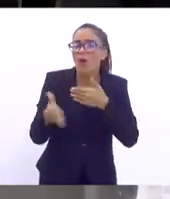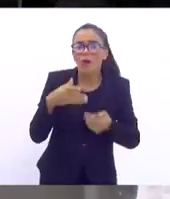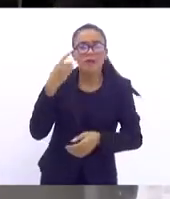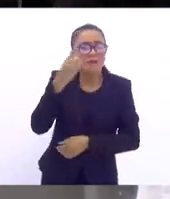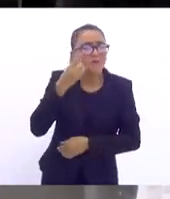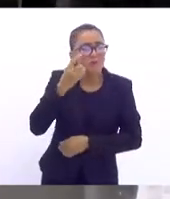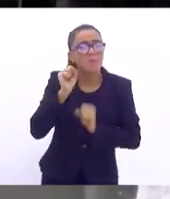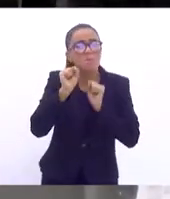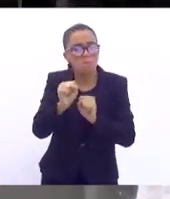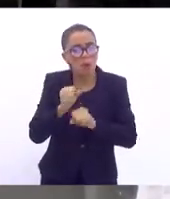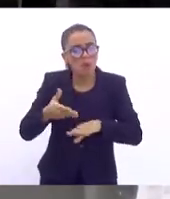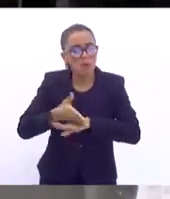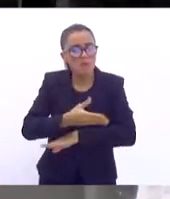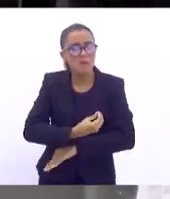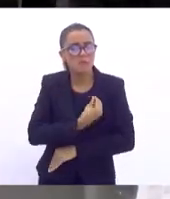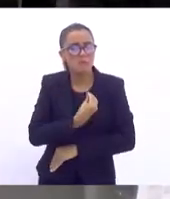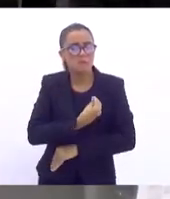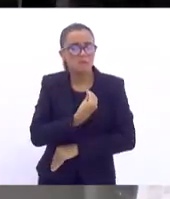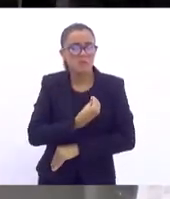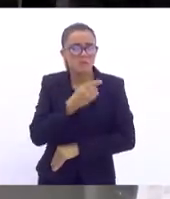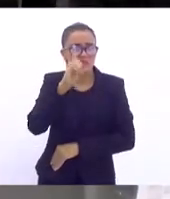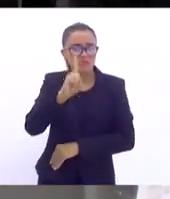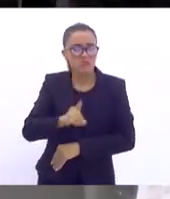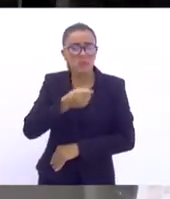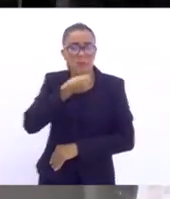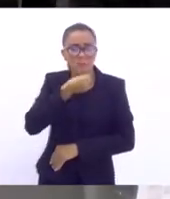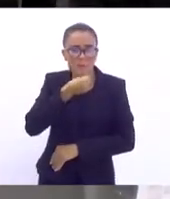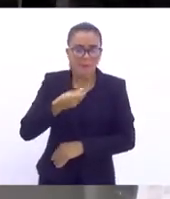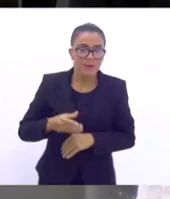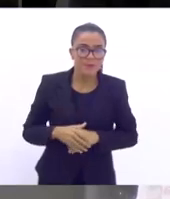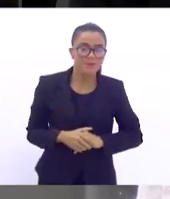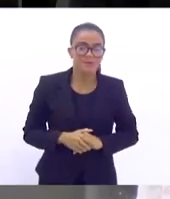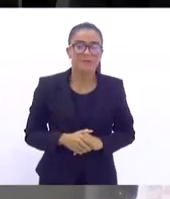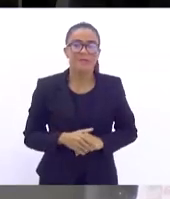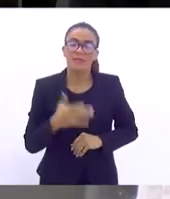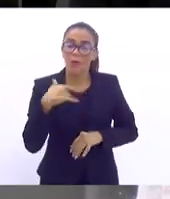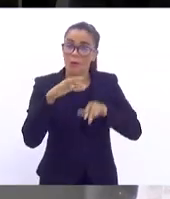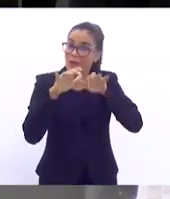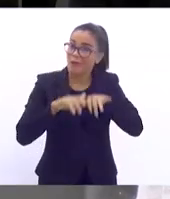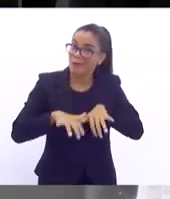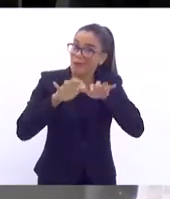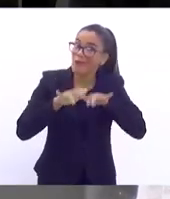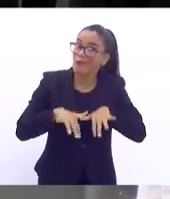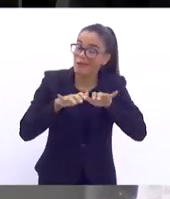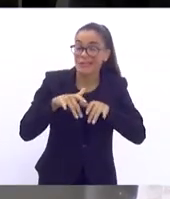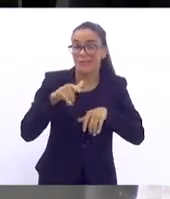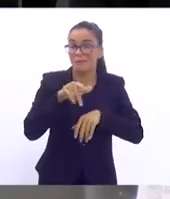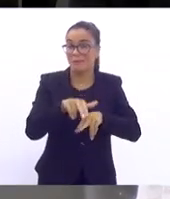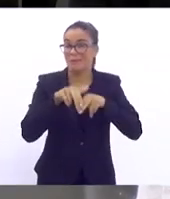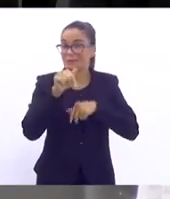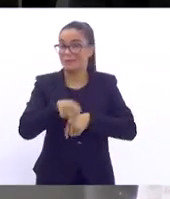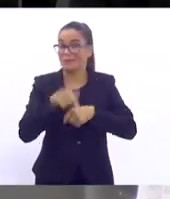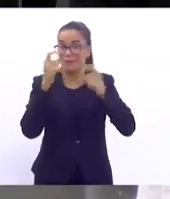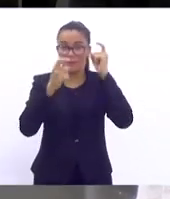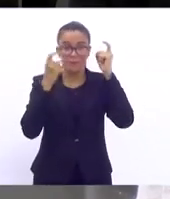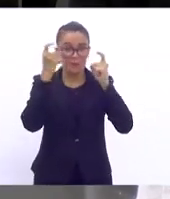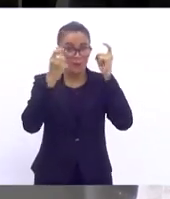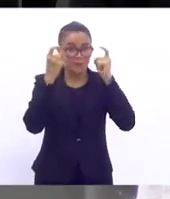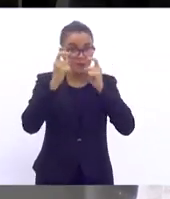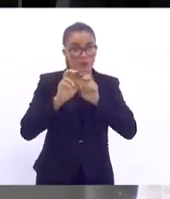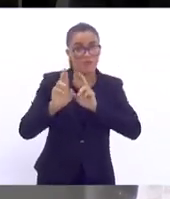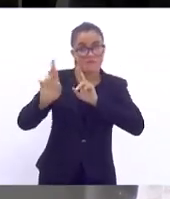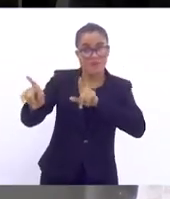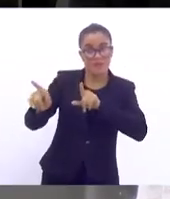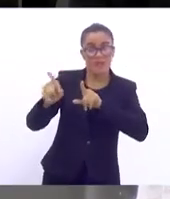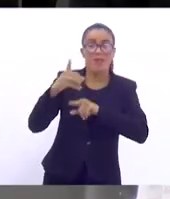o que me preocupa é que do jeito que tá redigido E aí a distinto a minha preocupação da do do deputado